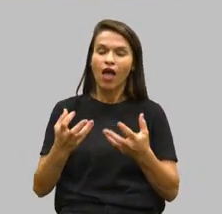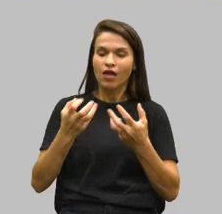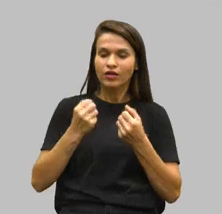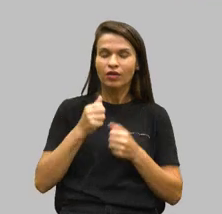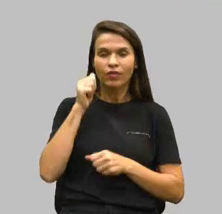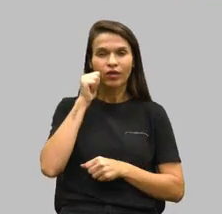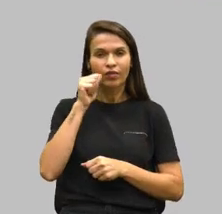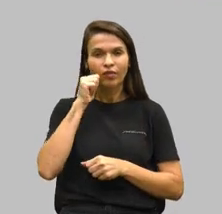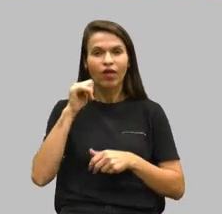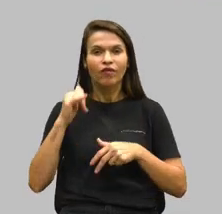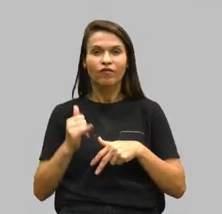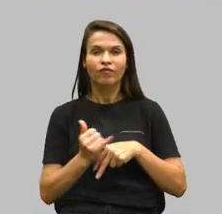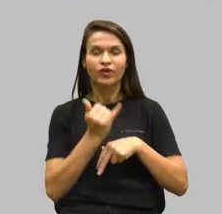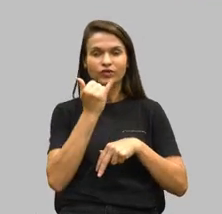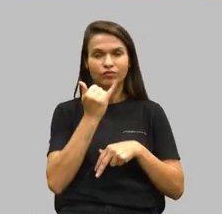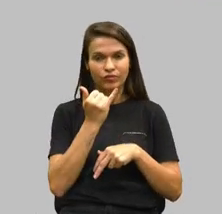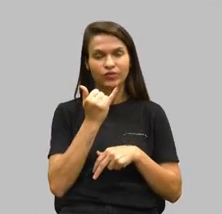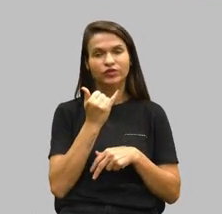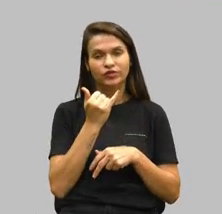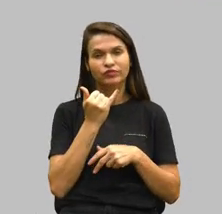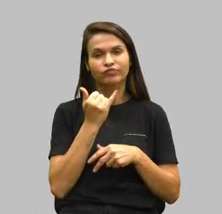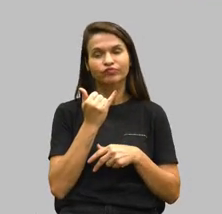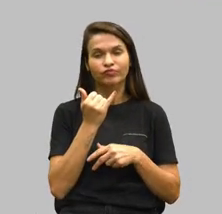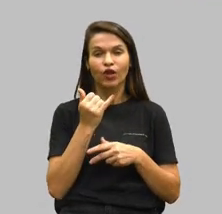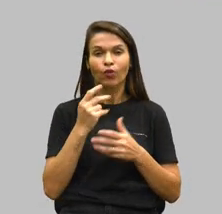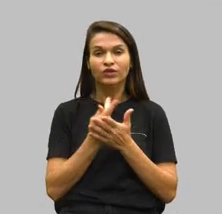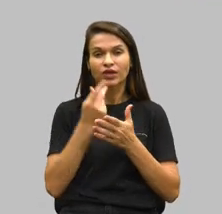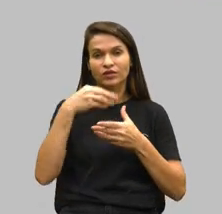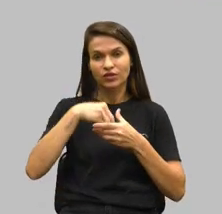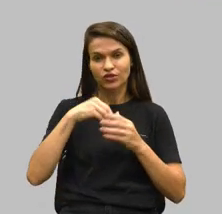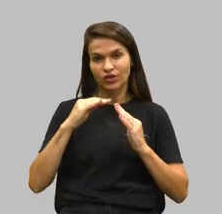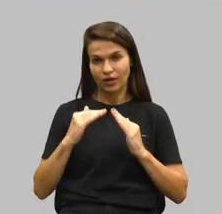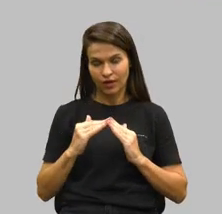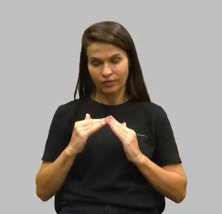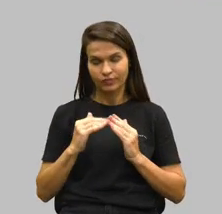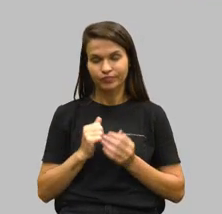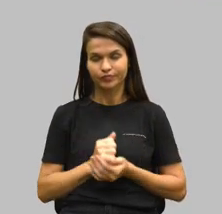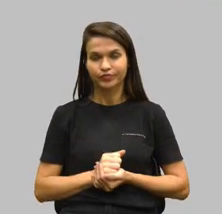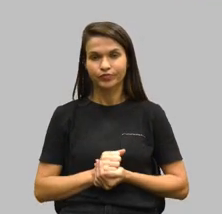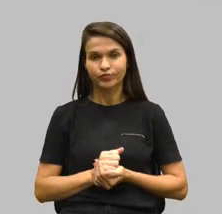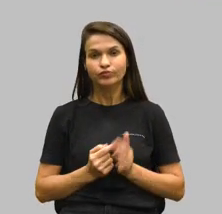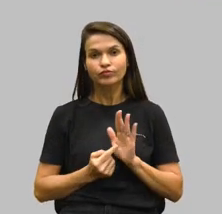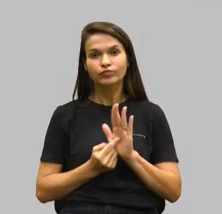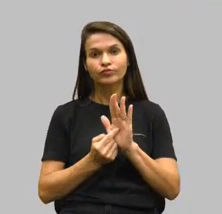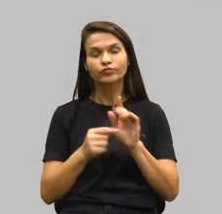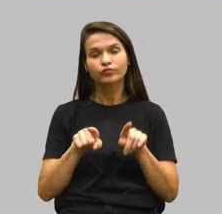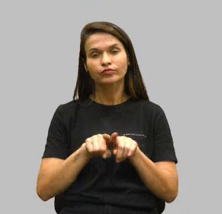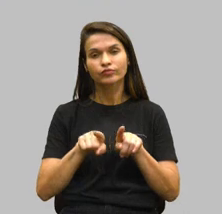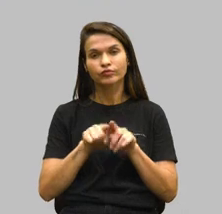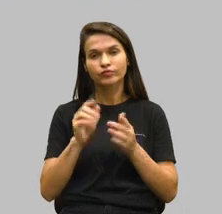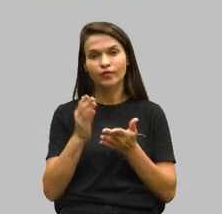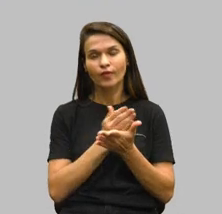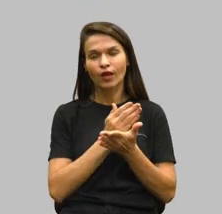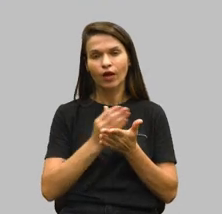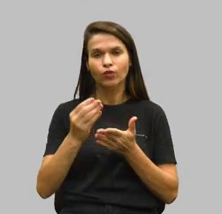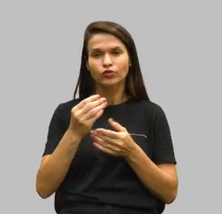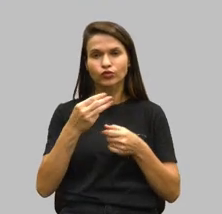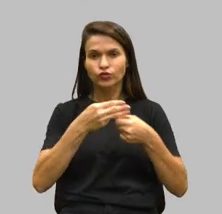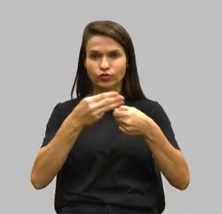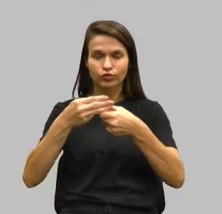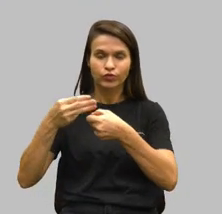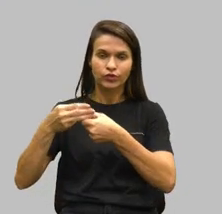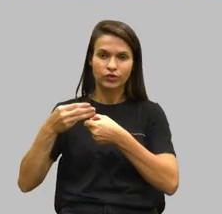vítimas de violência doméstica trago também eh alguns dos municípios